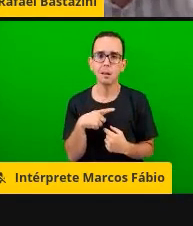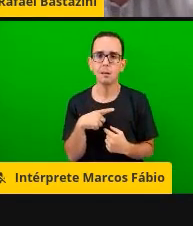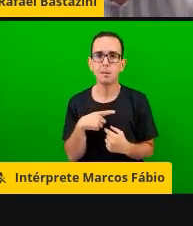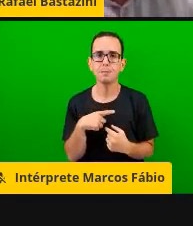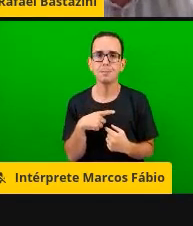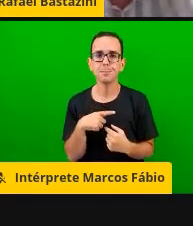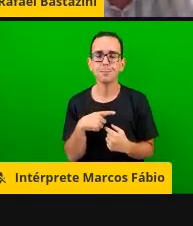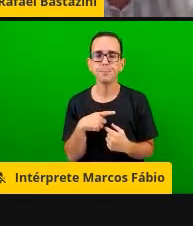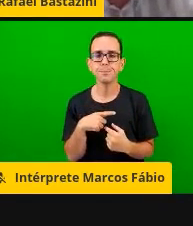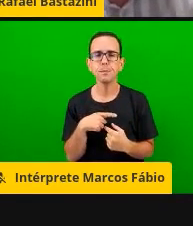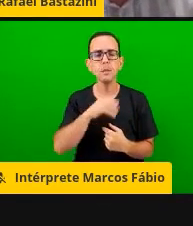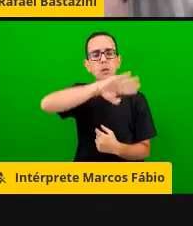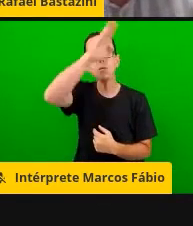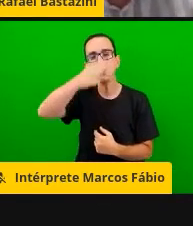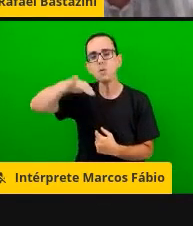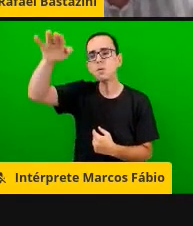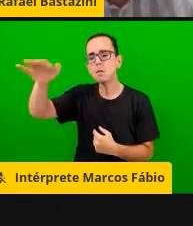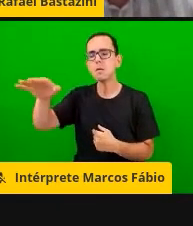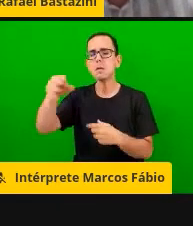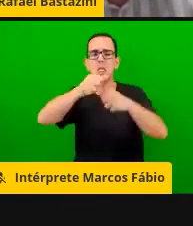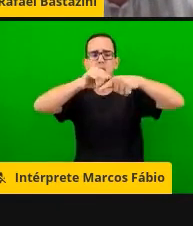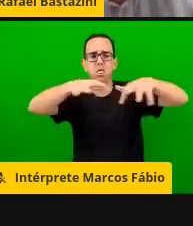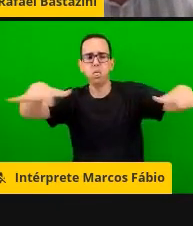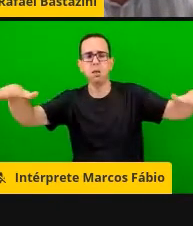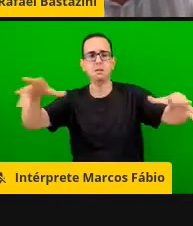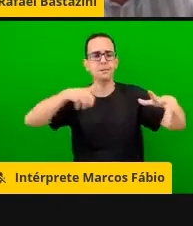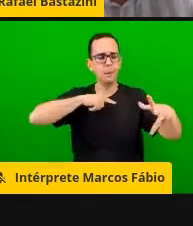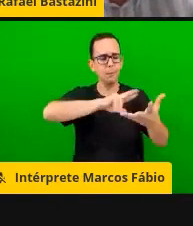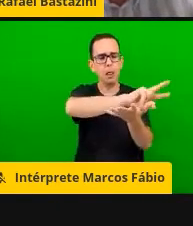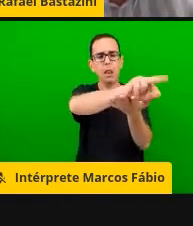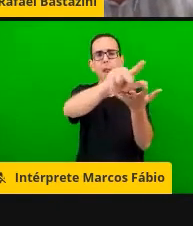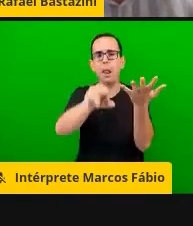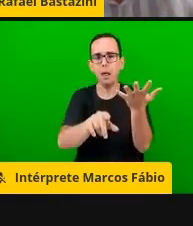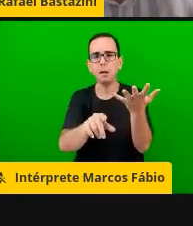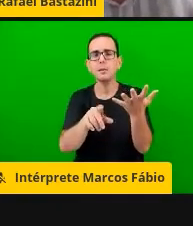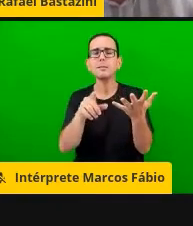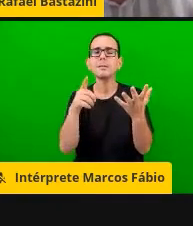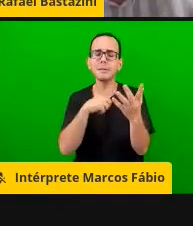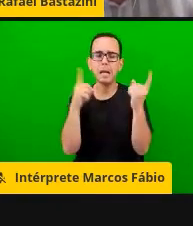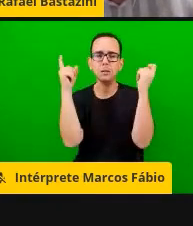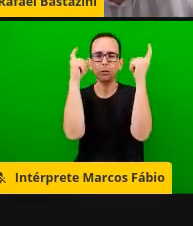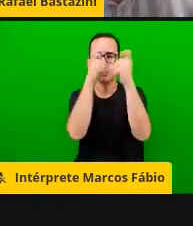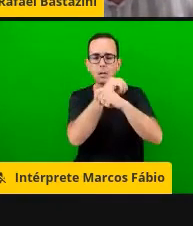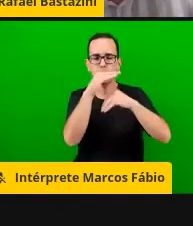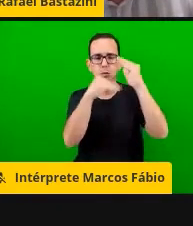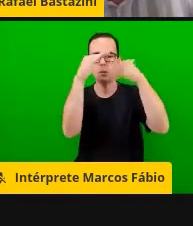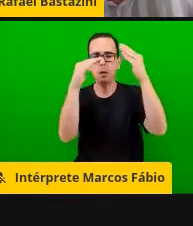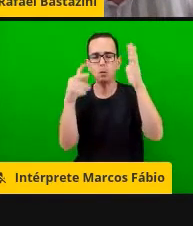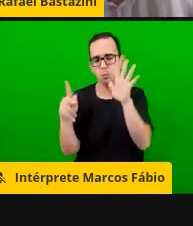cadeias de montanha, presença de deserto, áreas planálticas e assim por diante, que vão dificultar o desenvolvimento de uma